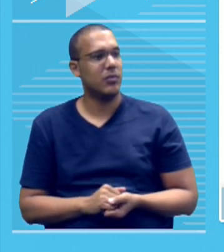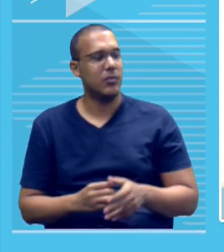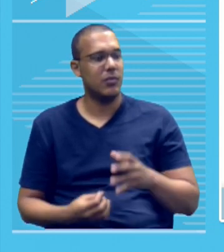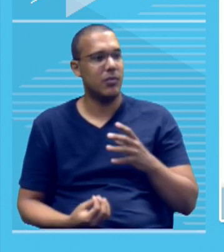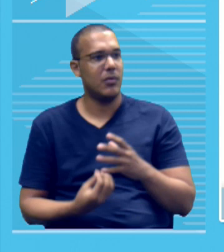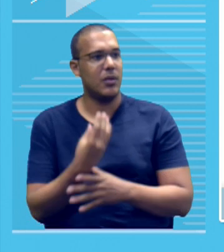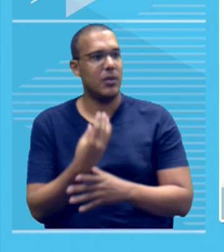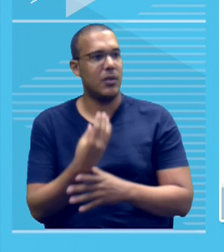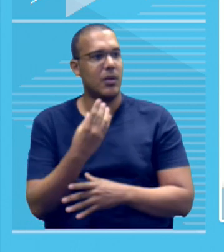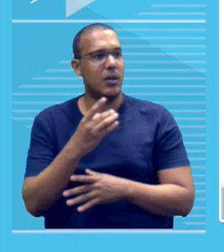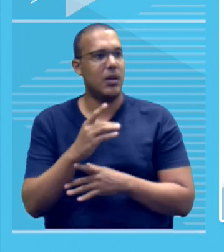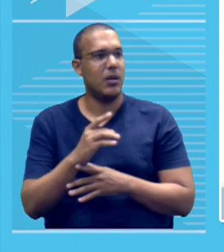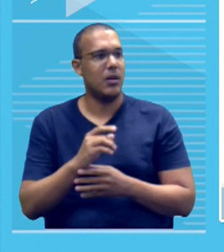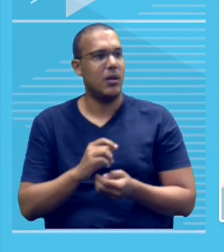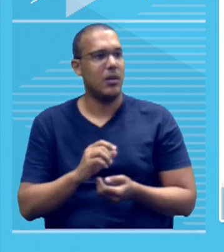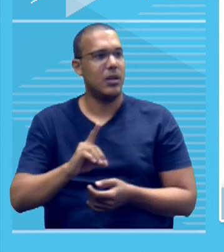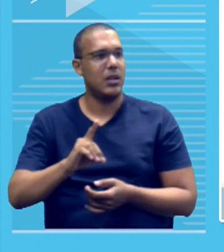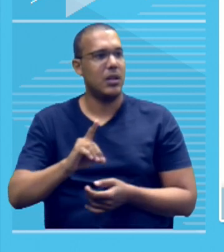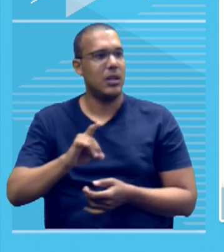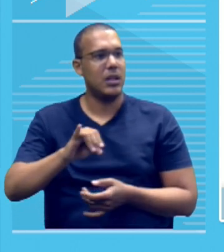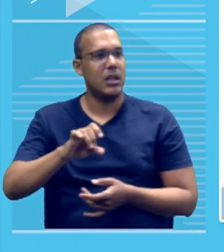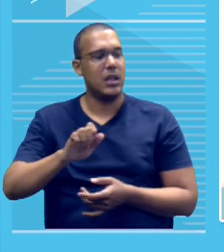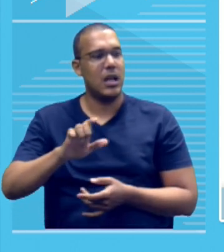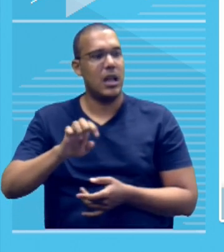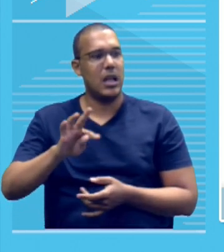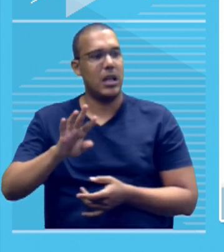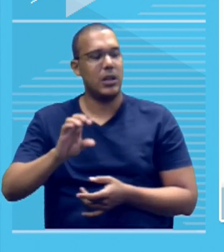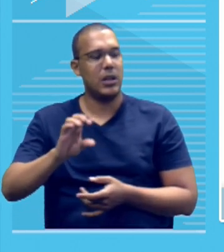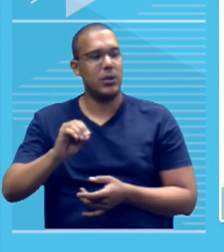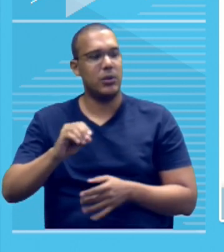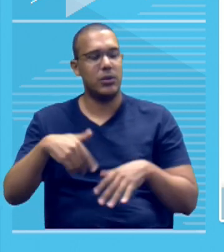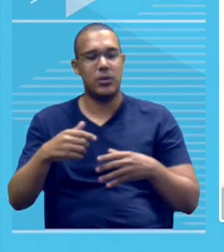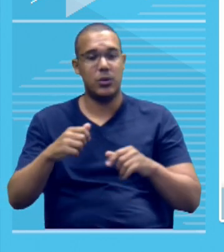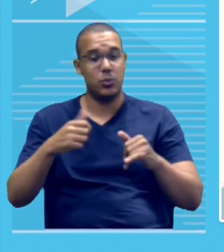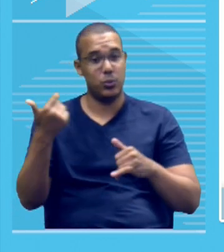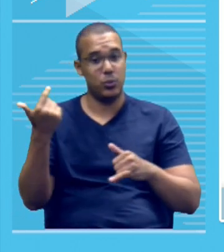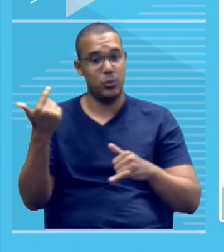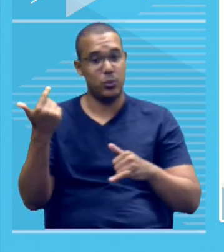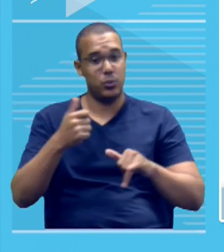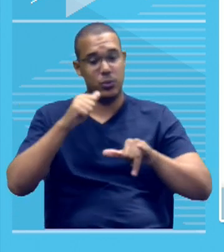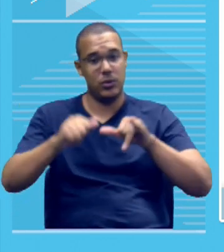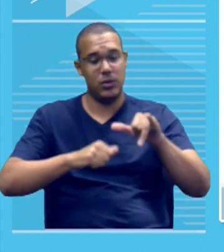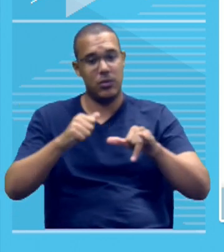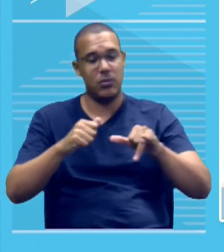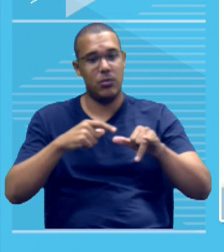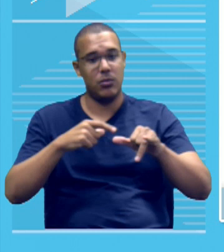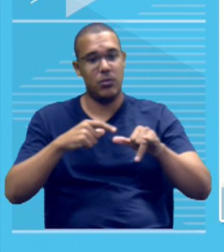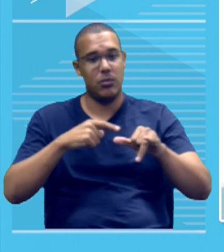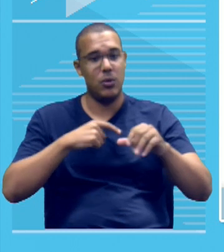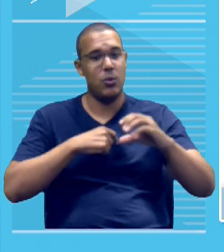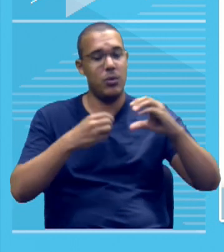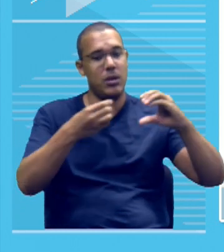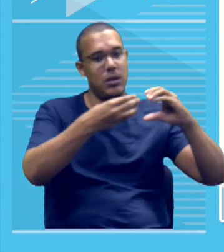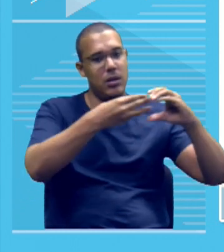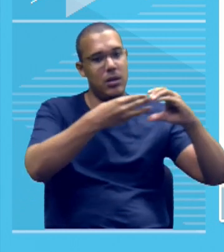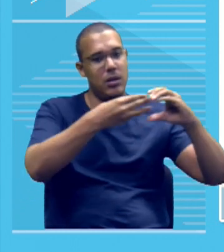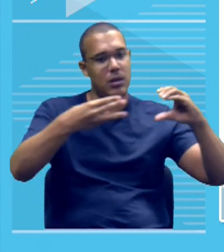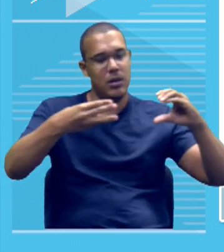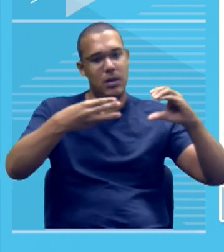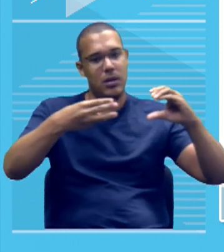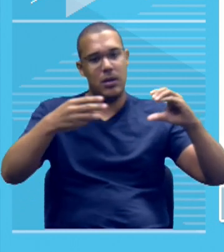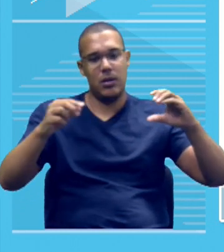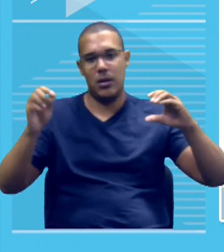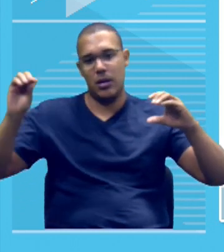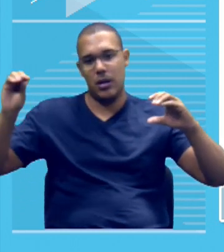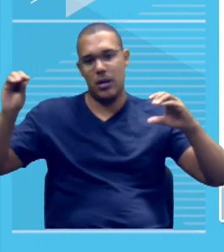produzir o 2,2 de cloropropano. Então são duas reações. Quando o composto tem ligação tripla, tá? Adiciona um